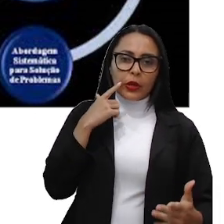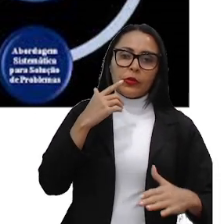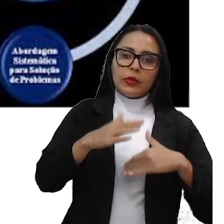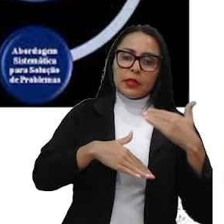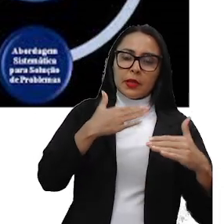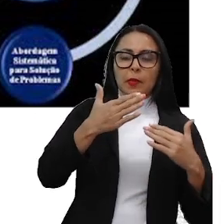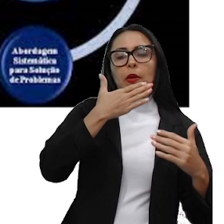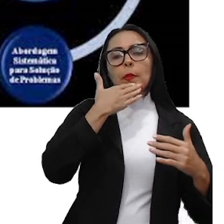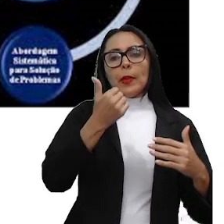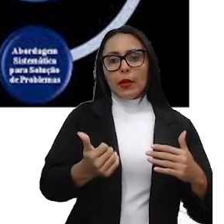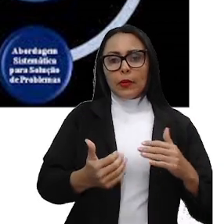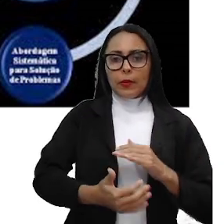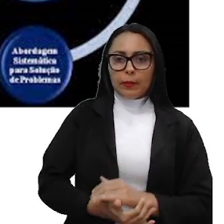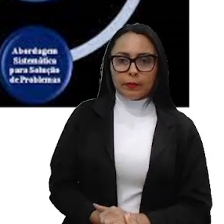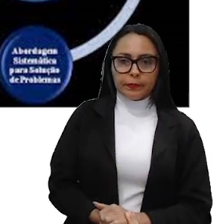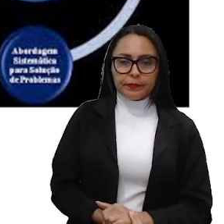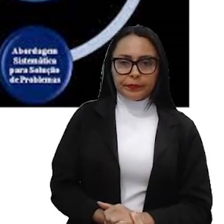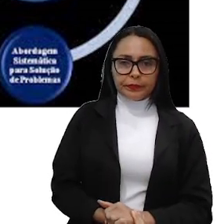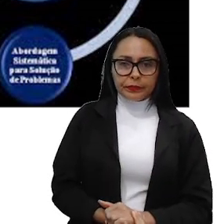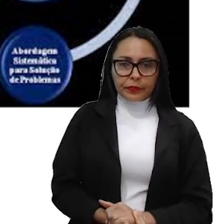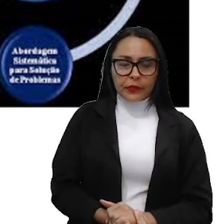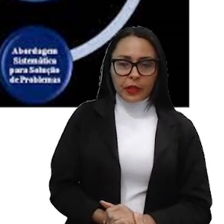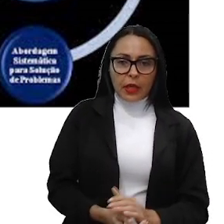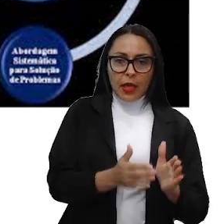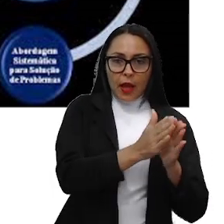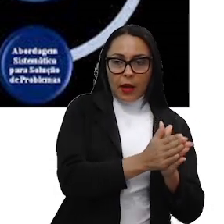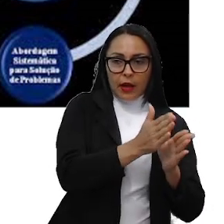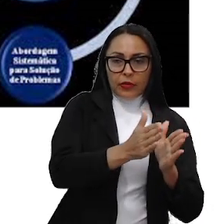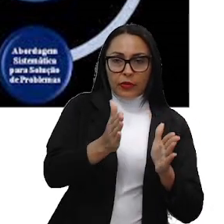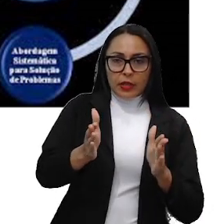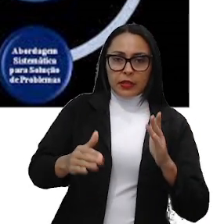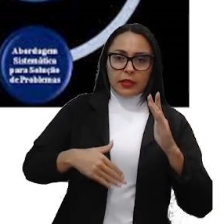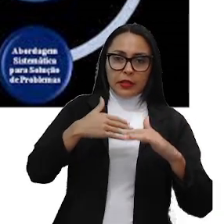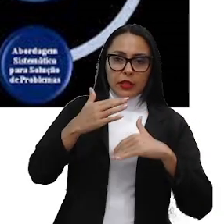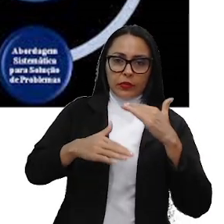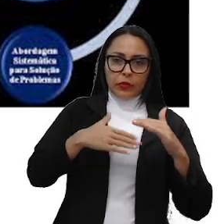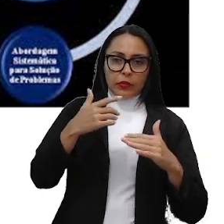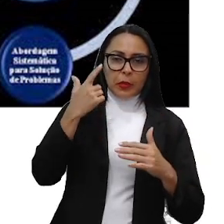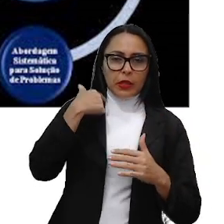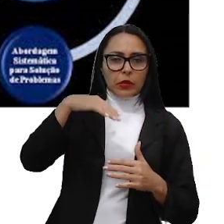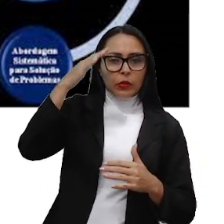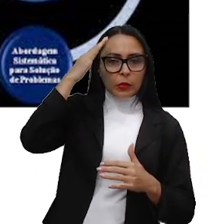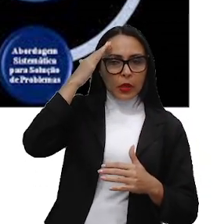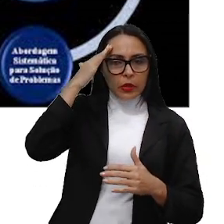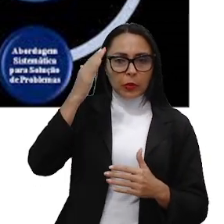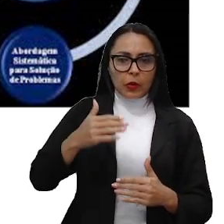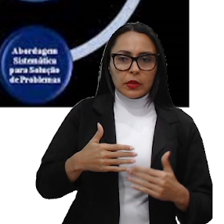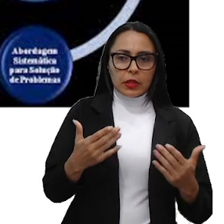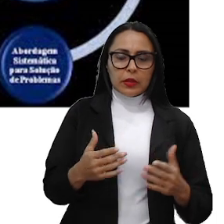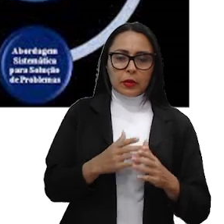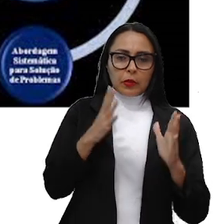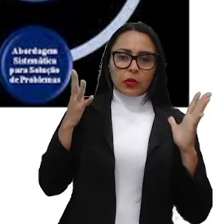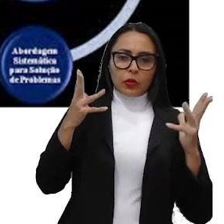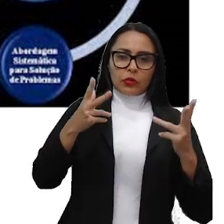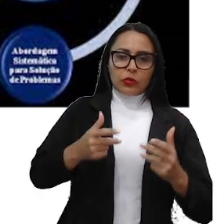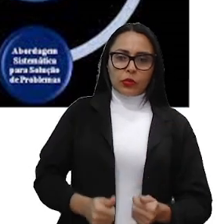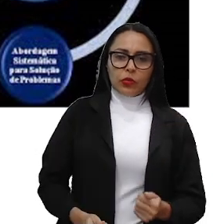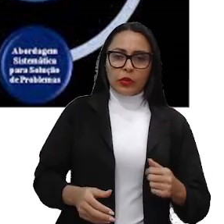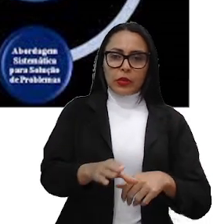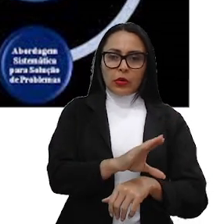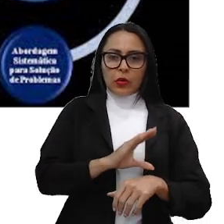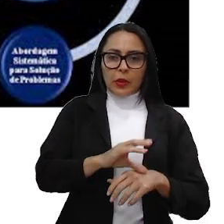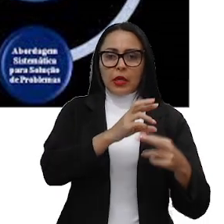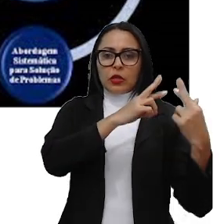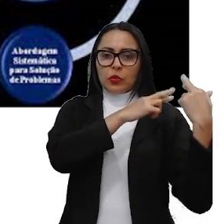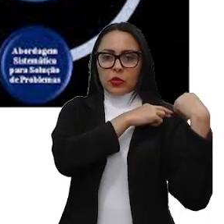qualidade melhor do produto. A fase de desenvolvimento de produtos compreende um processo que engloba todas as